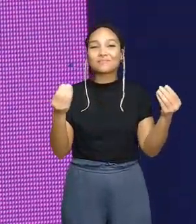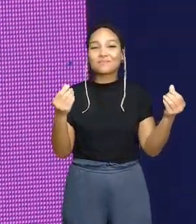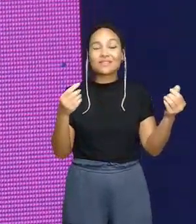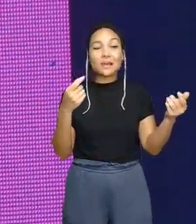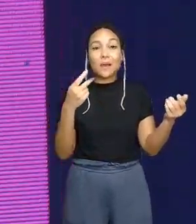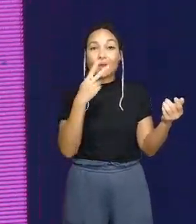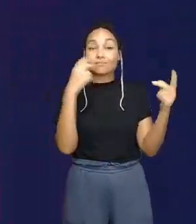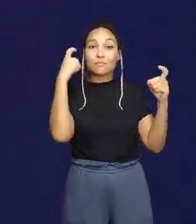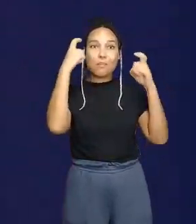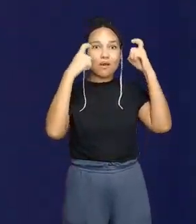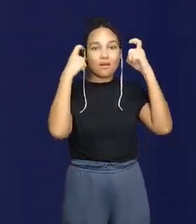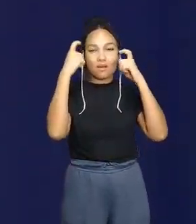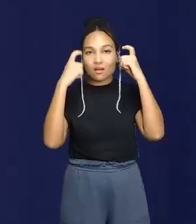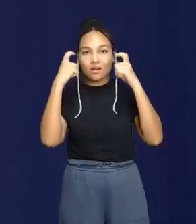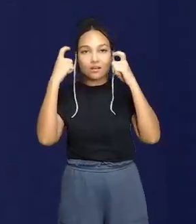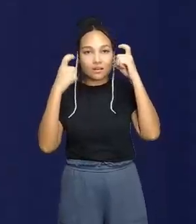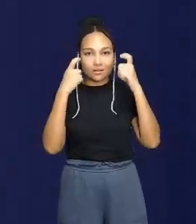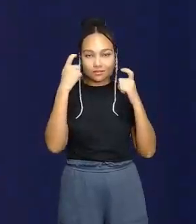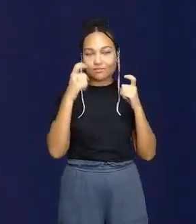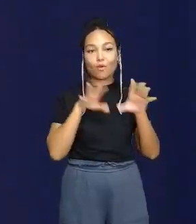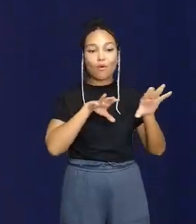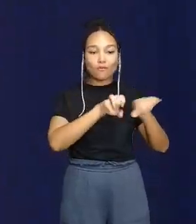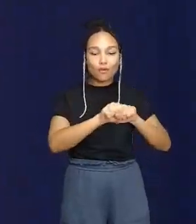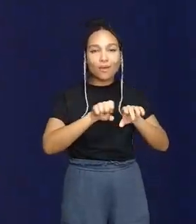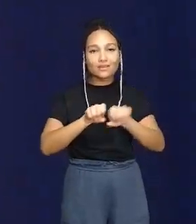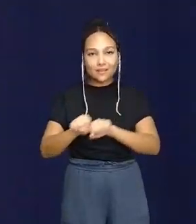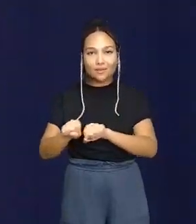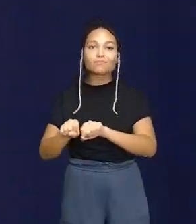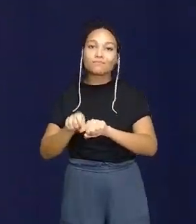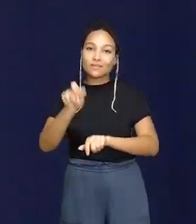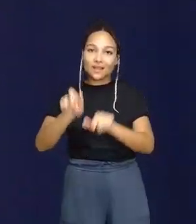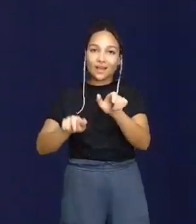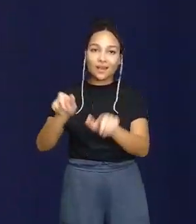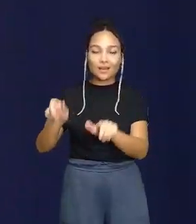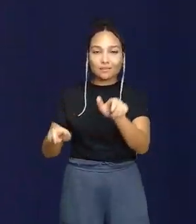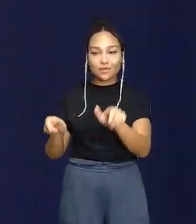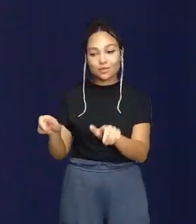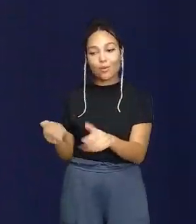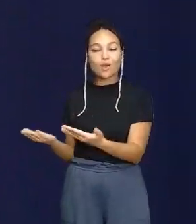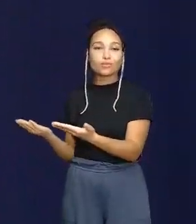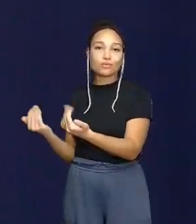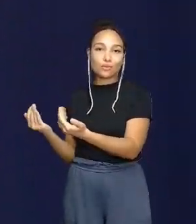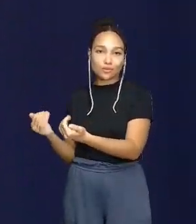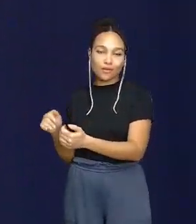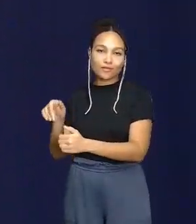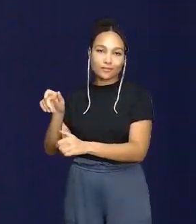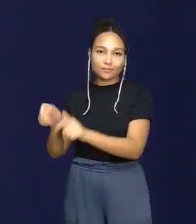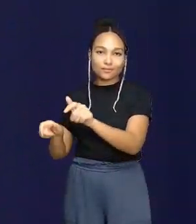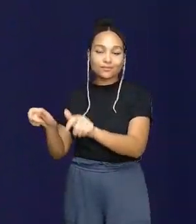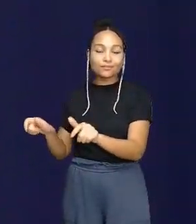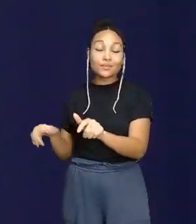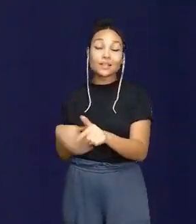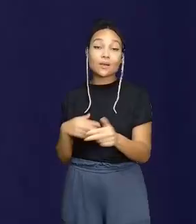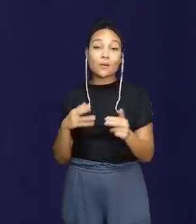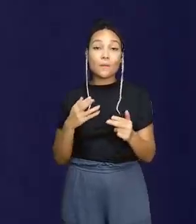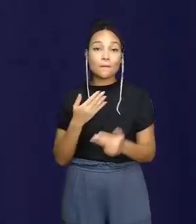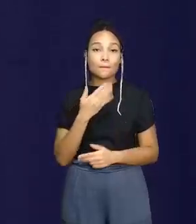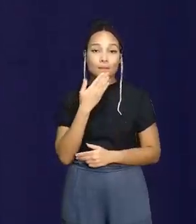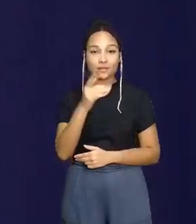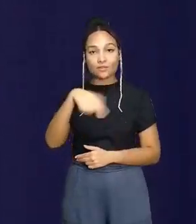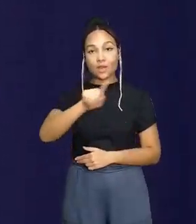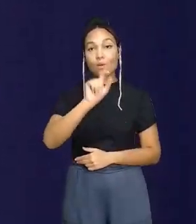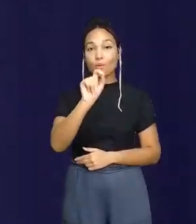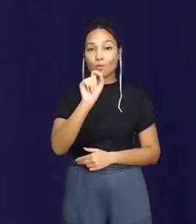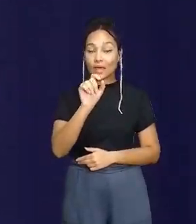preocupadas com essa formação dessas pessoas, desses jovens, e eu peço que cada um de vocês, quando tiver